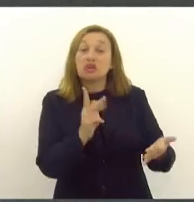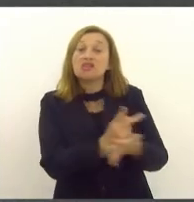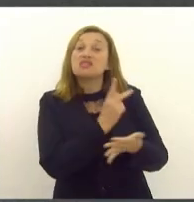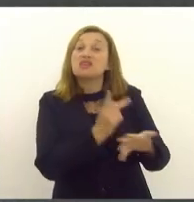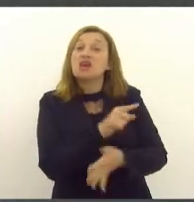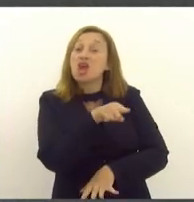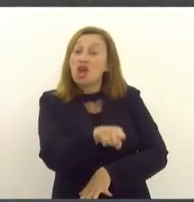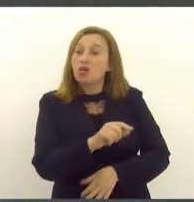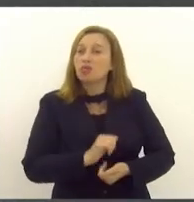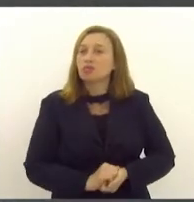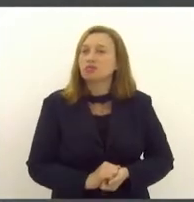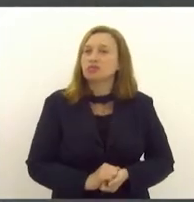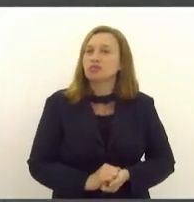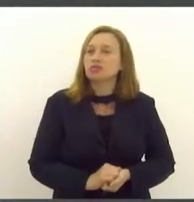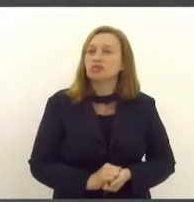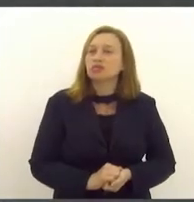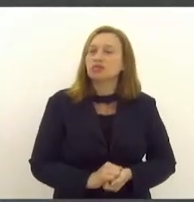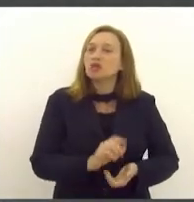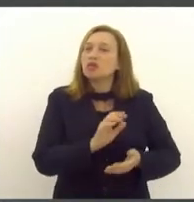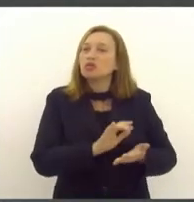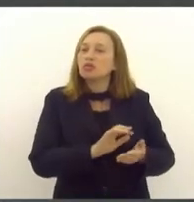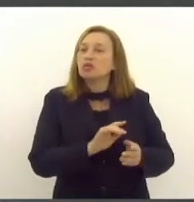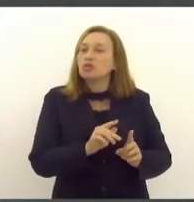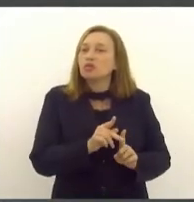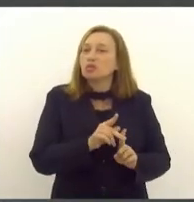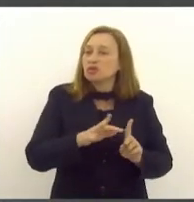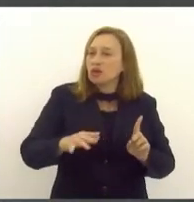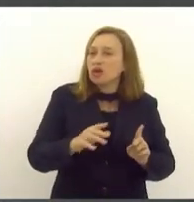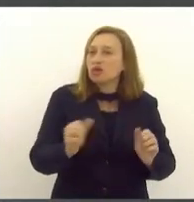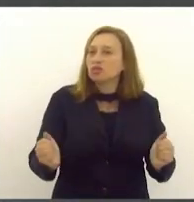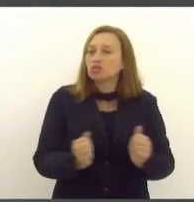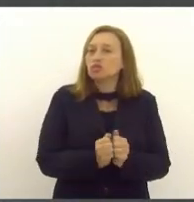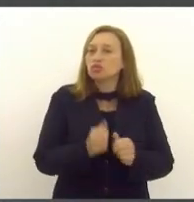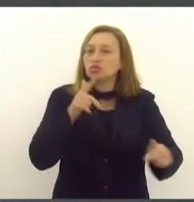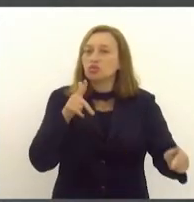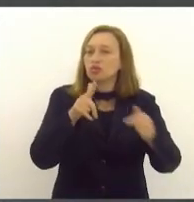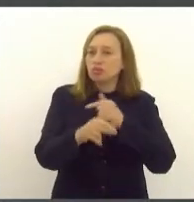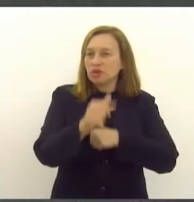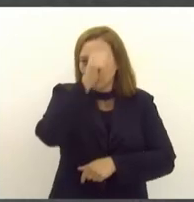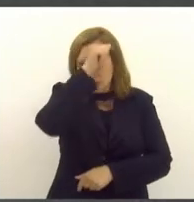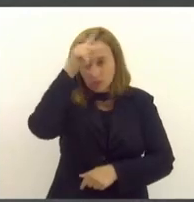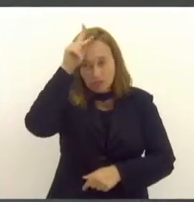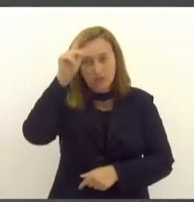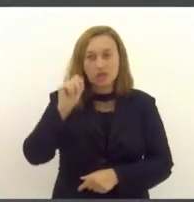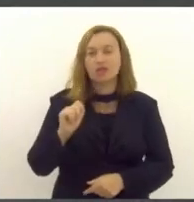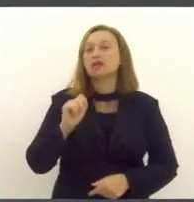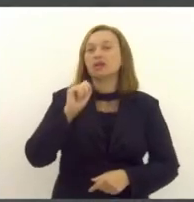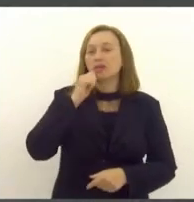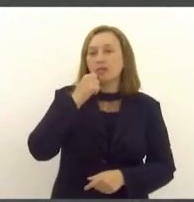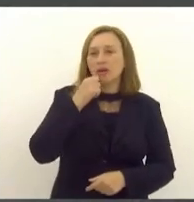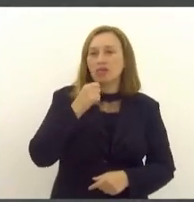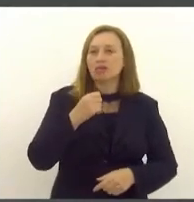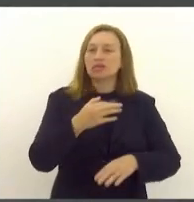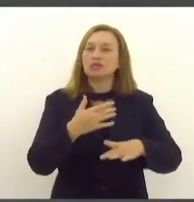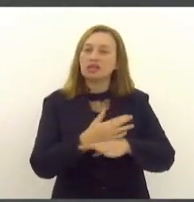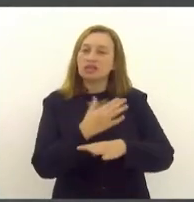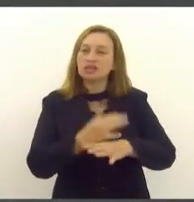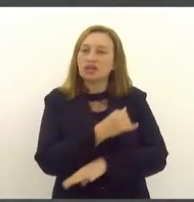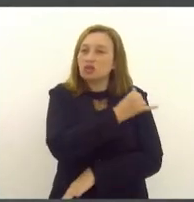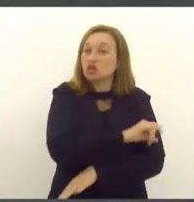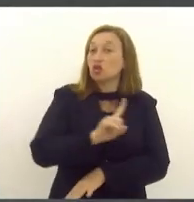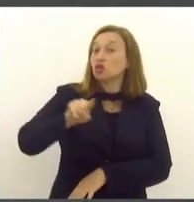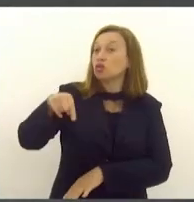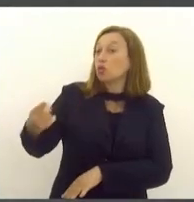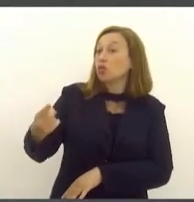assim como protocolarmos juntos o impedimento do prefeito da cidade do Rio de Janeiro dentre